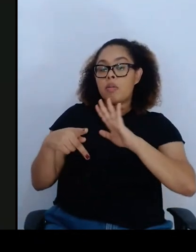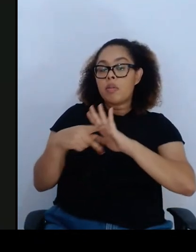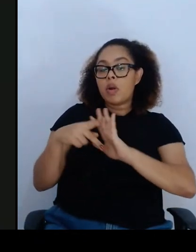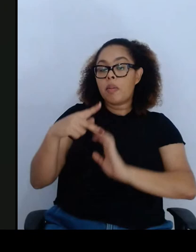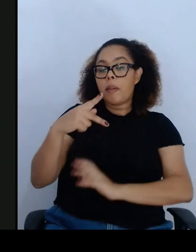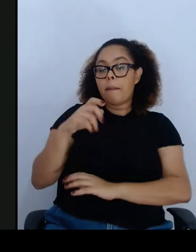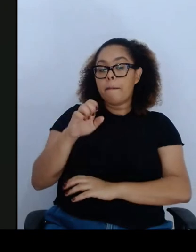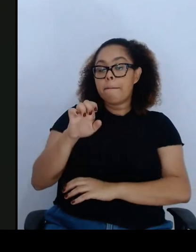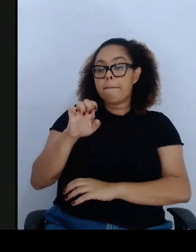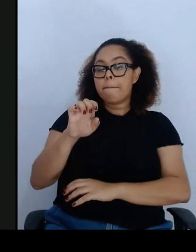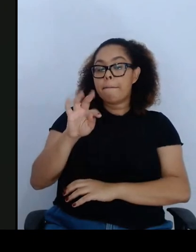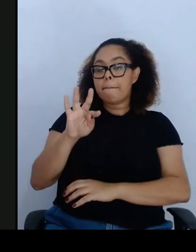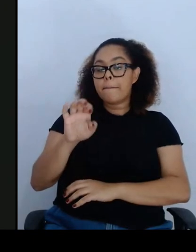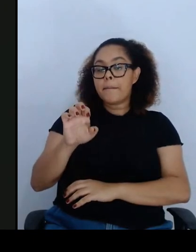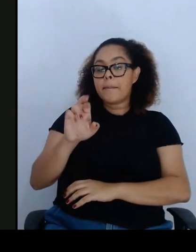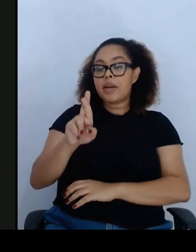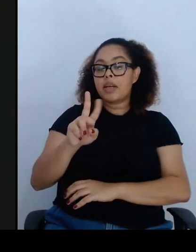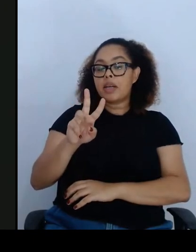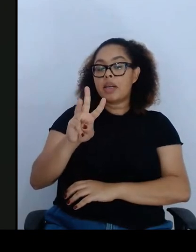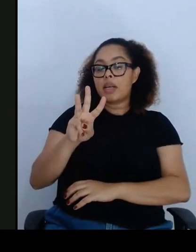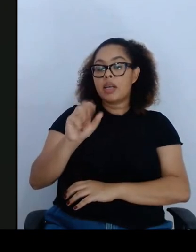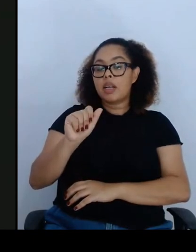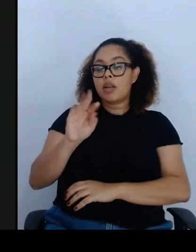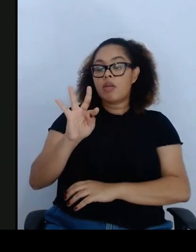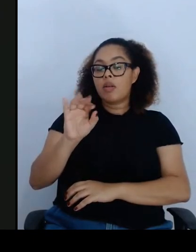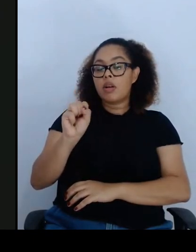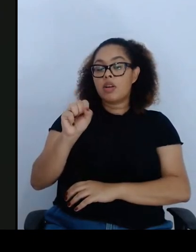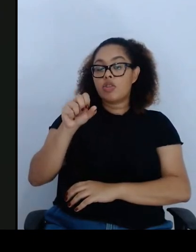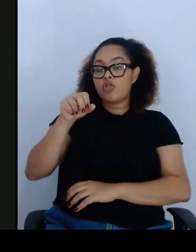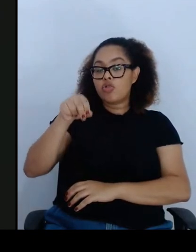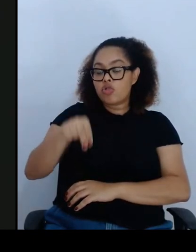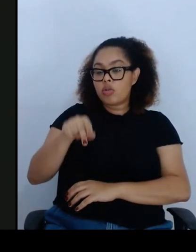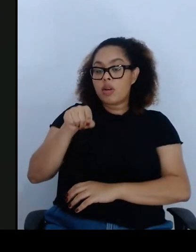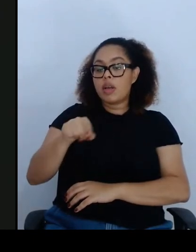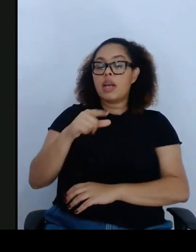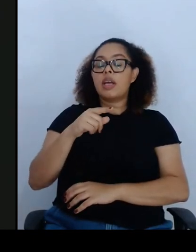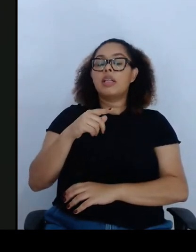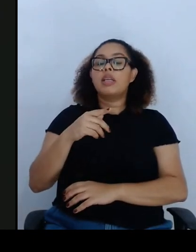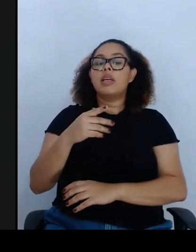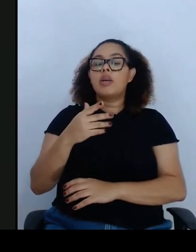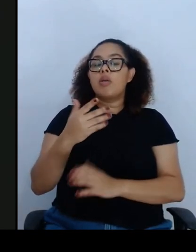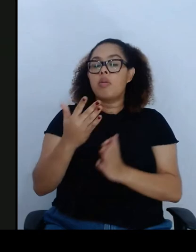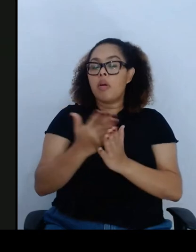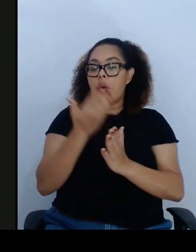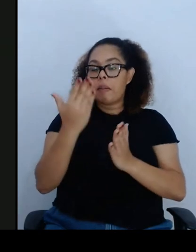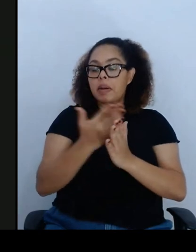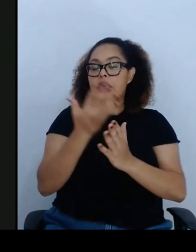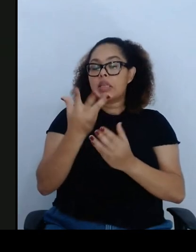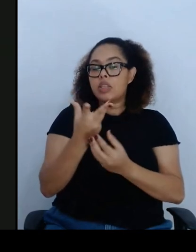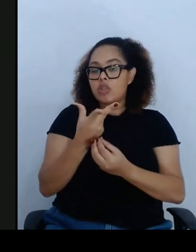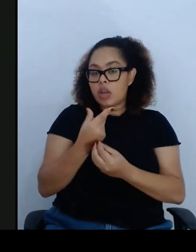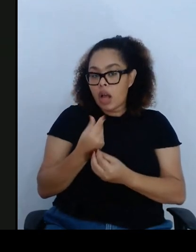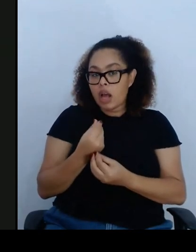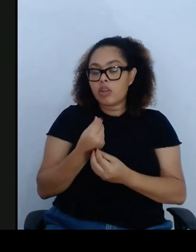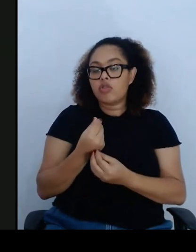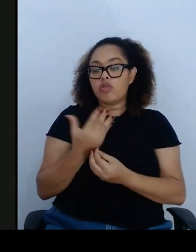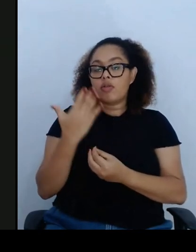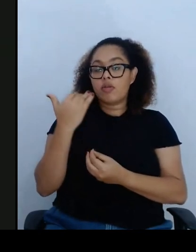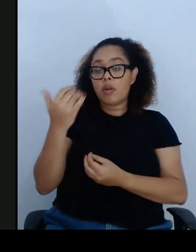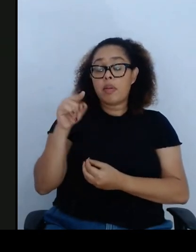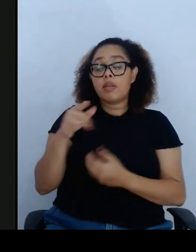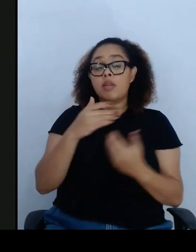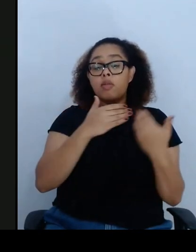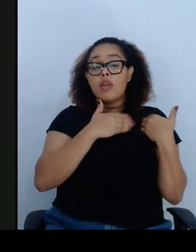era um filantropo ele tinha uma revista de arte e ele foi também o fundador